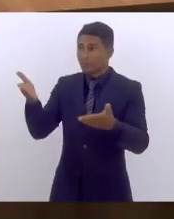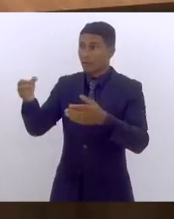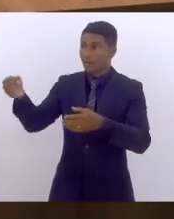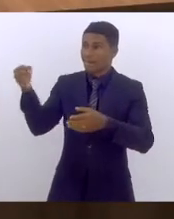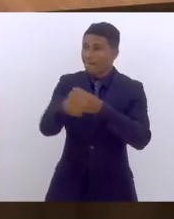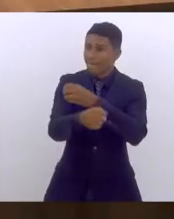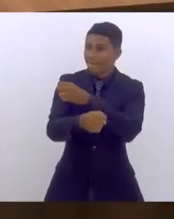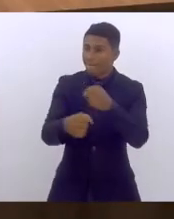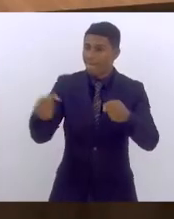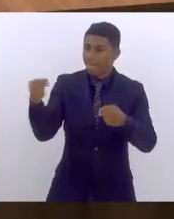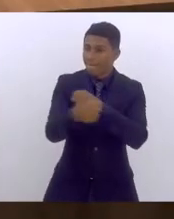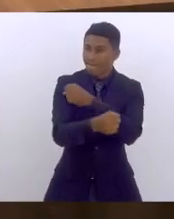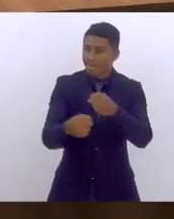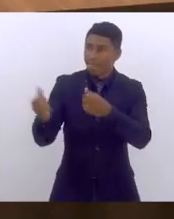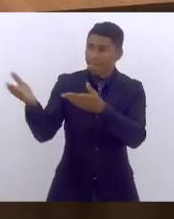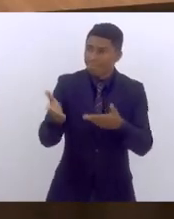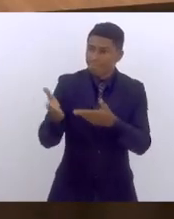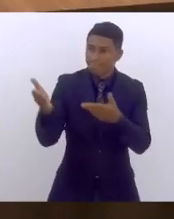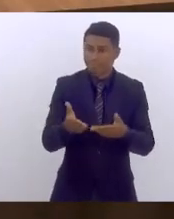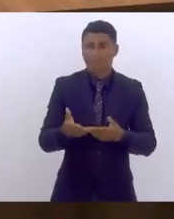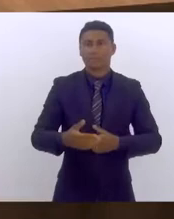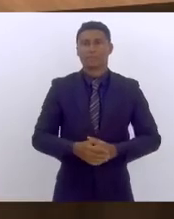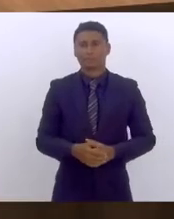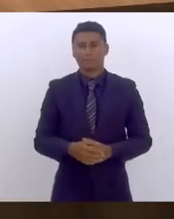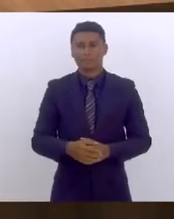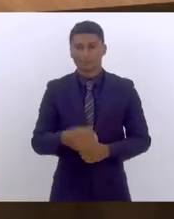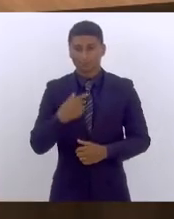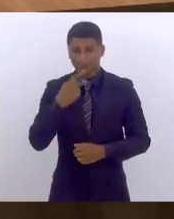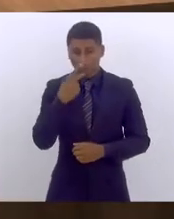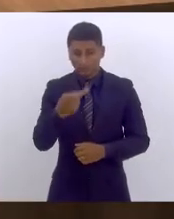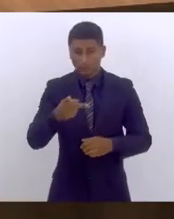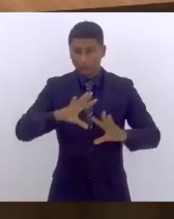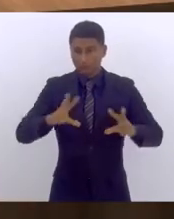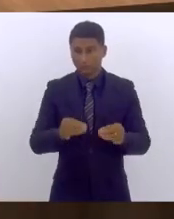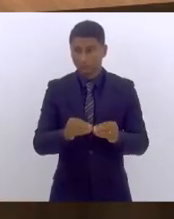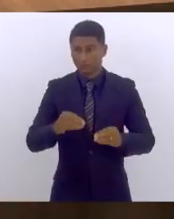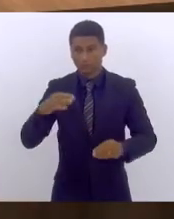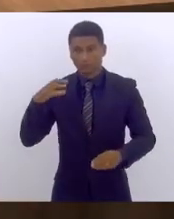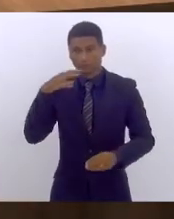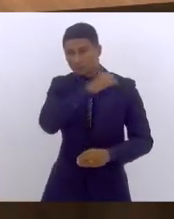senhores e das senhoras. Eu quero, de forma rápida, tia Ju,